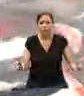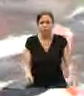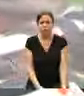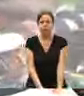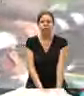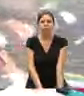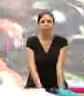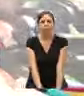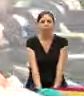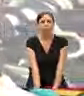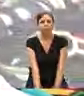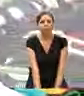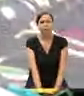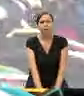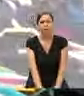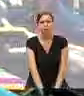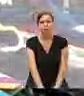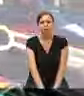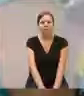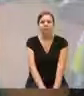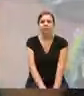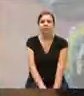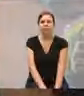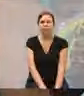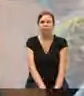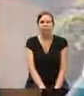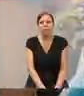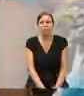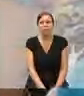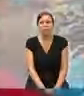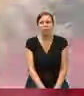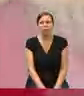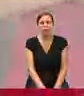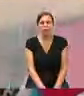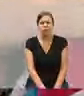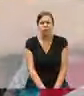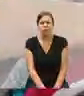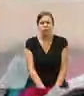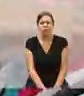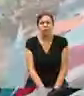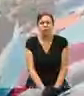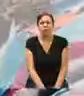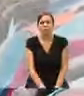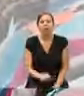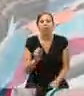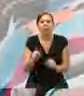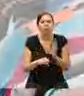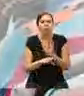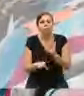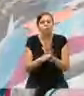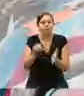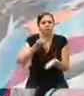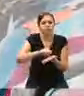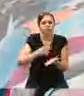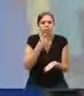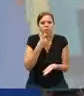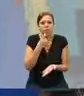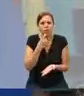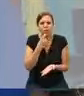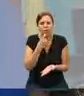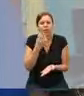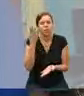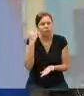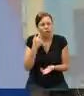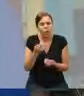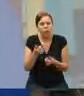número 73, Centro de Campinas. E quem ajuda conhece bem os efeitos da fraternidade. A